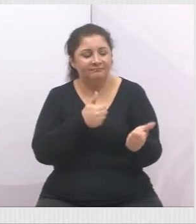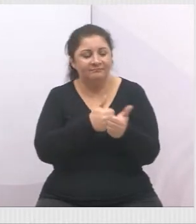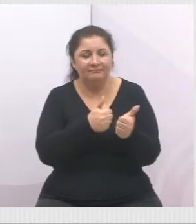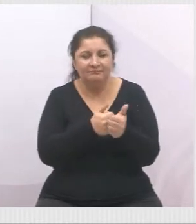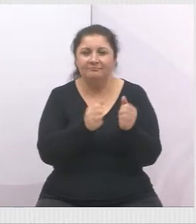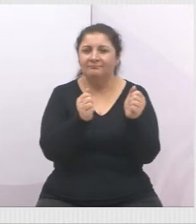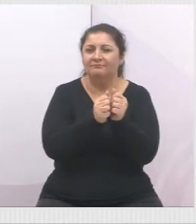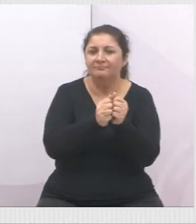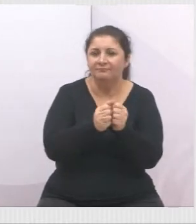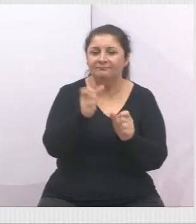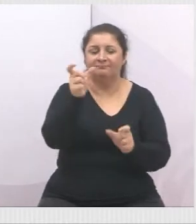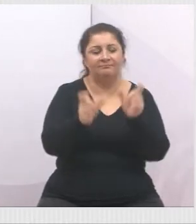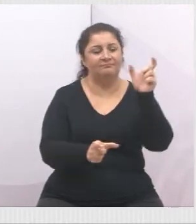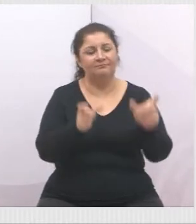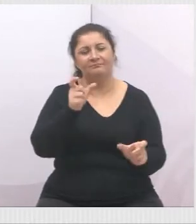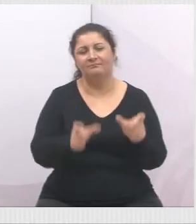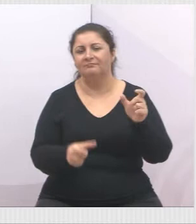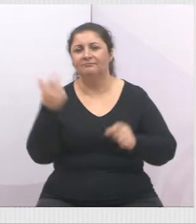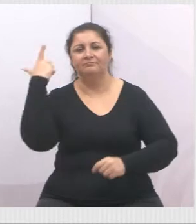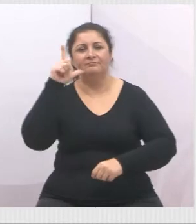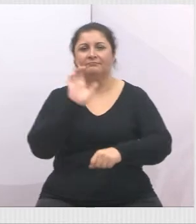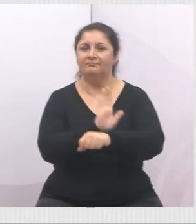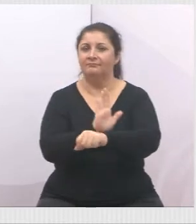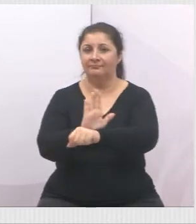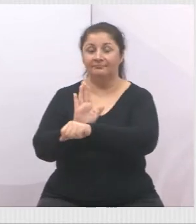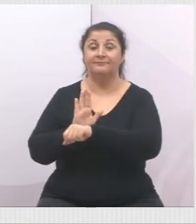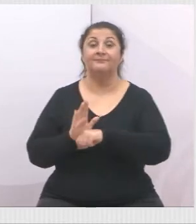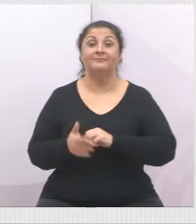entre as pessoas, de poder ajudar as pessoas.